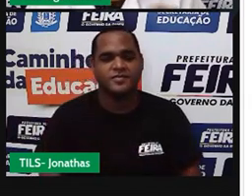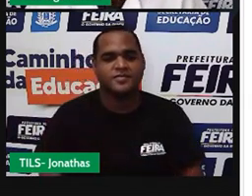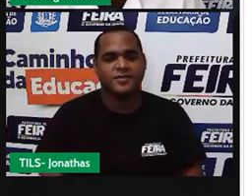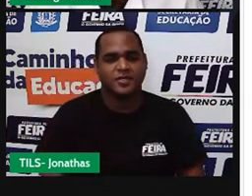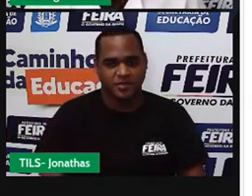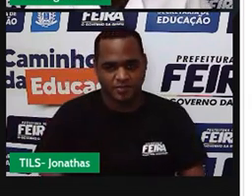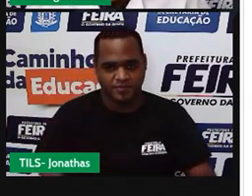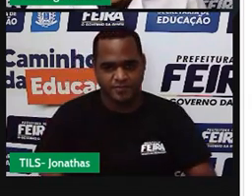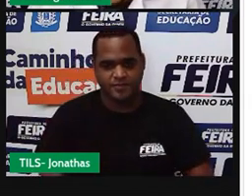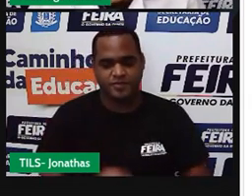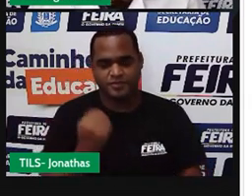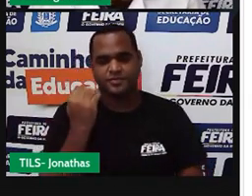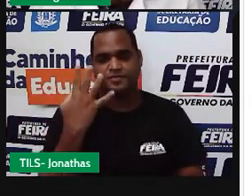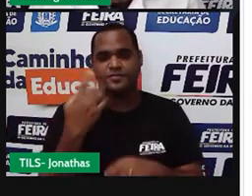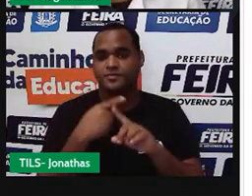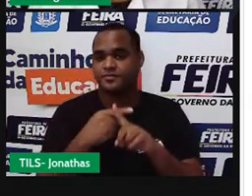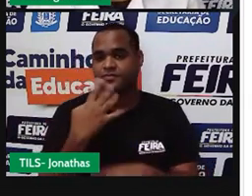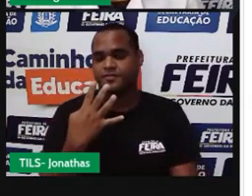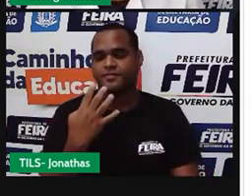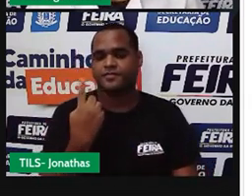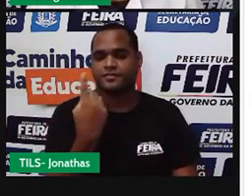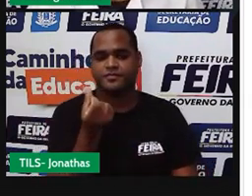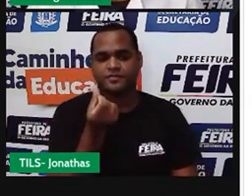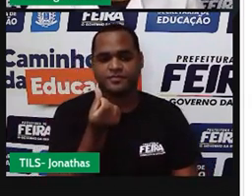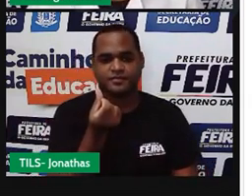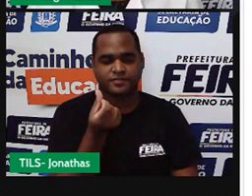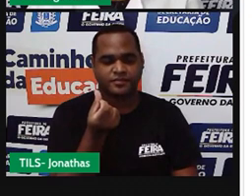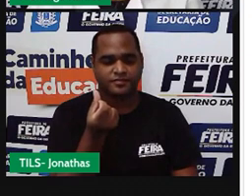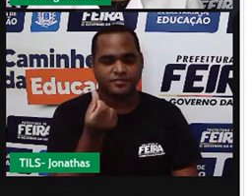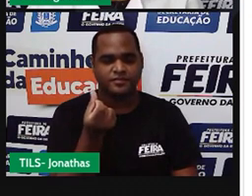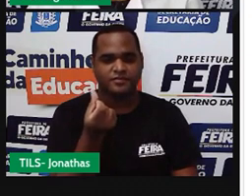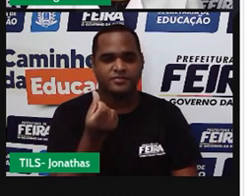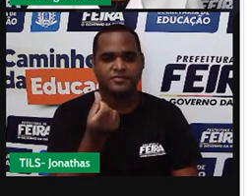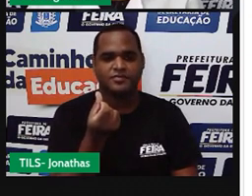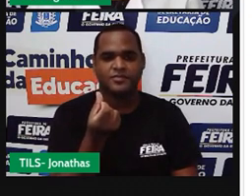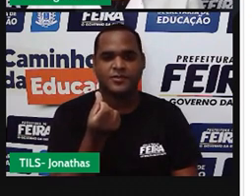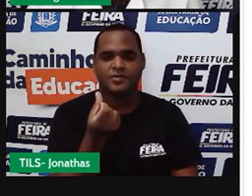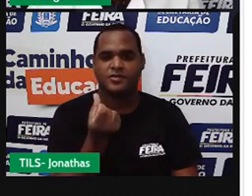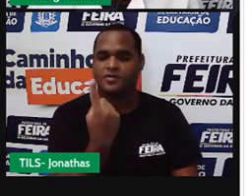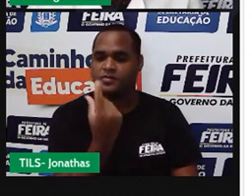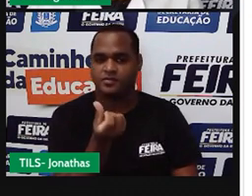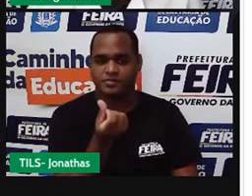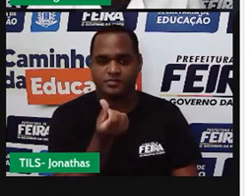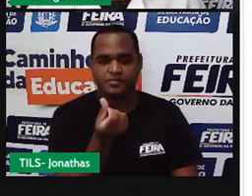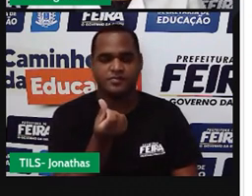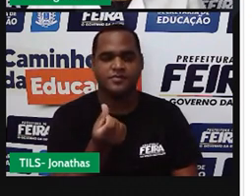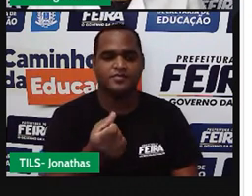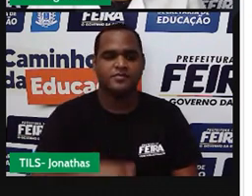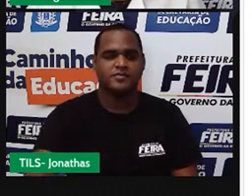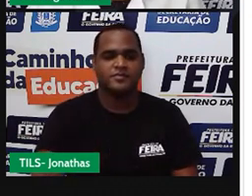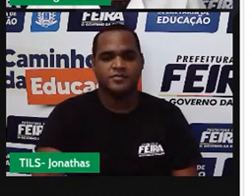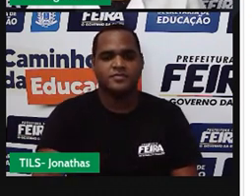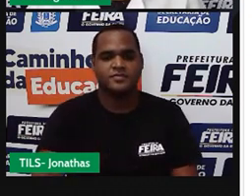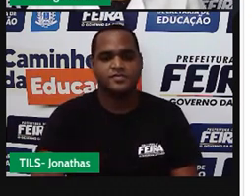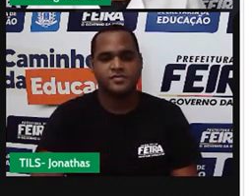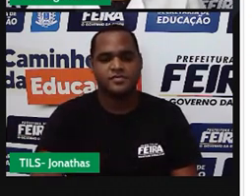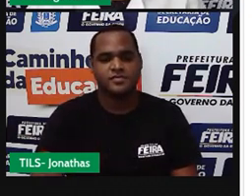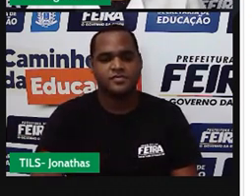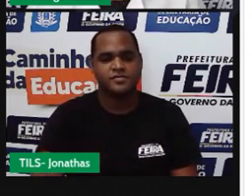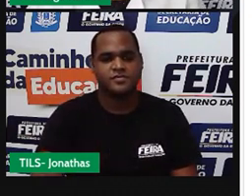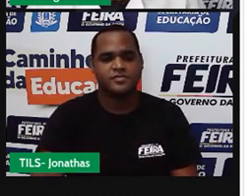e quando você faz quatro vezes quatro é 16 então